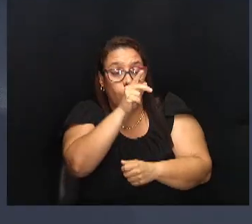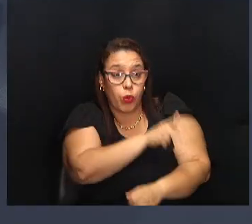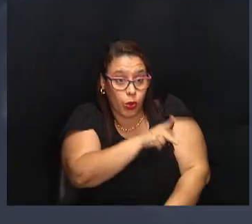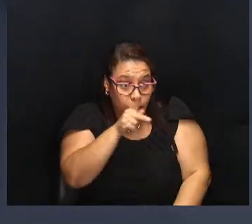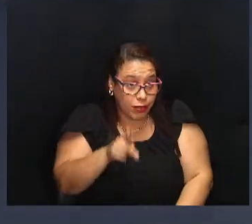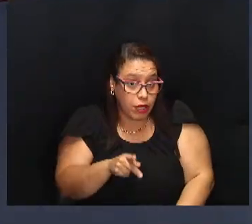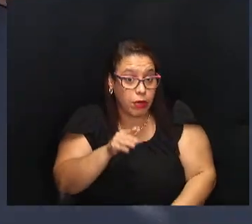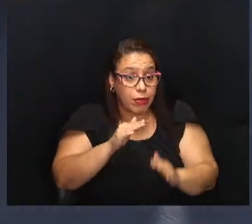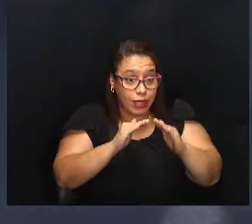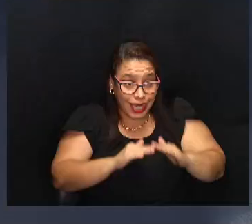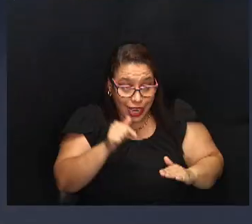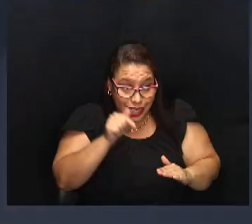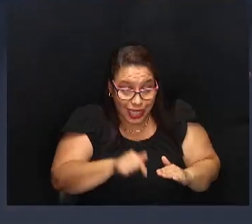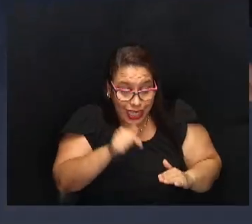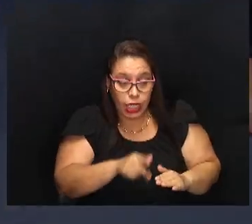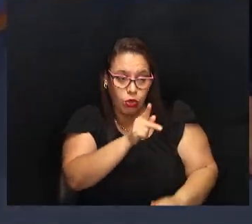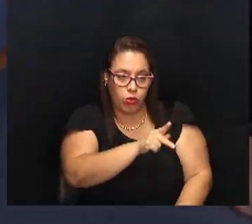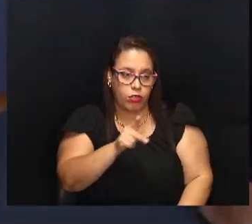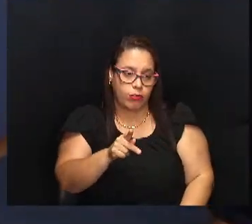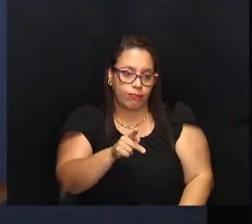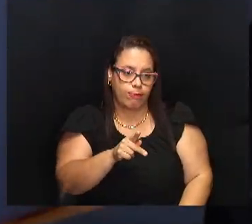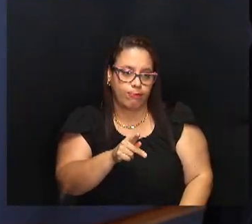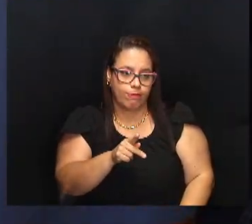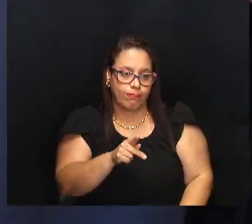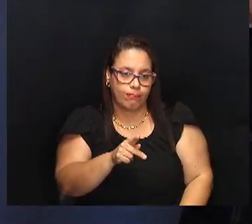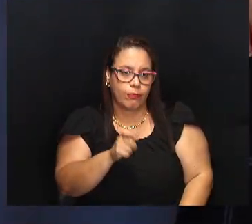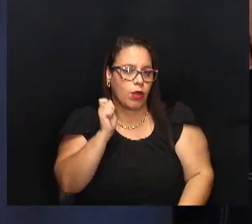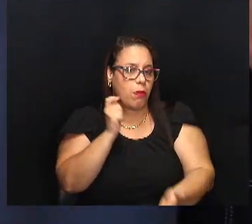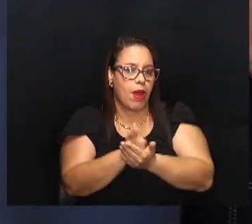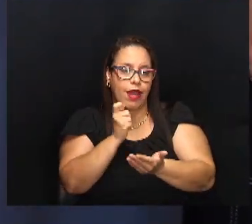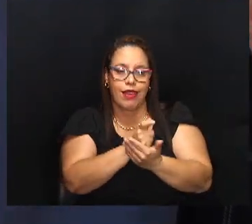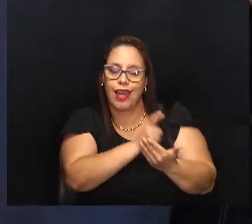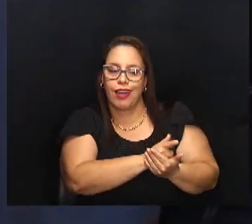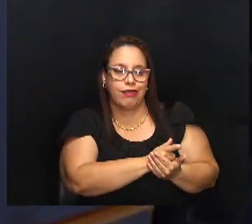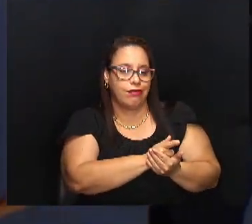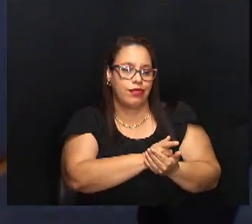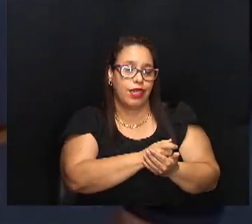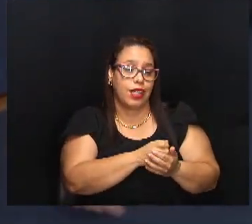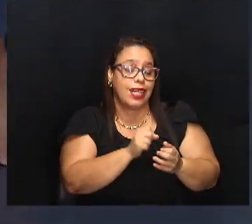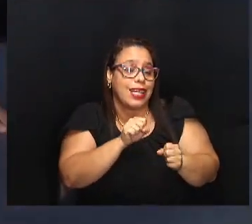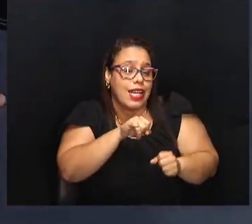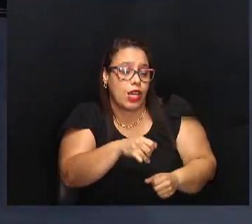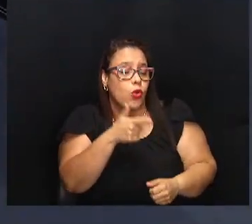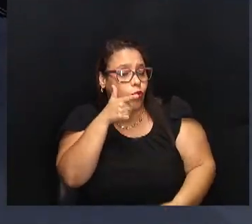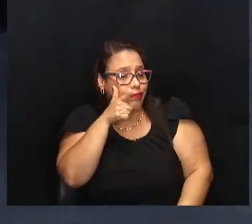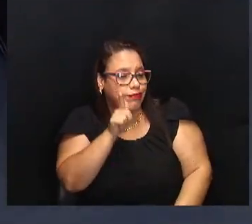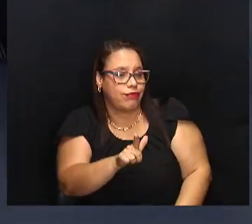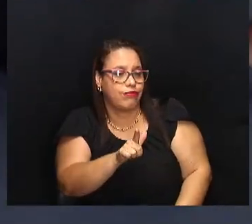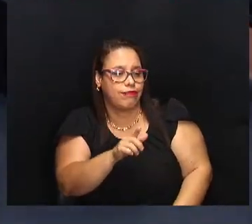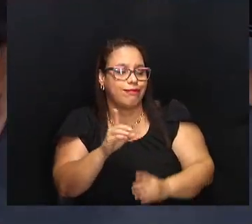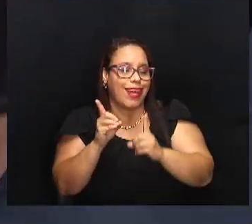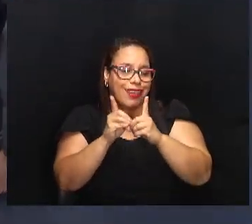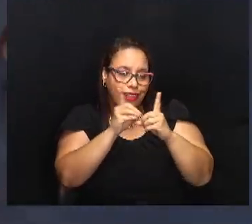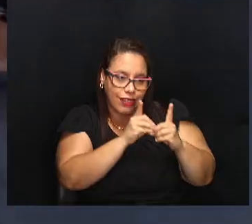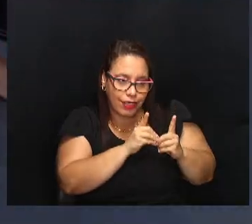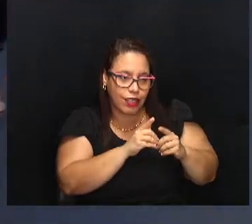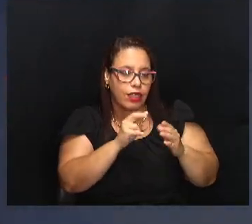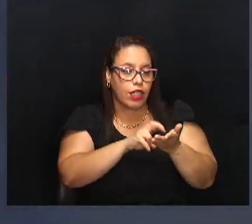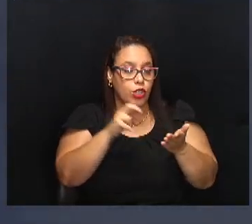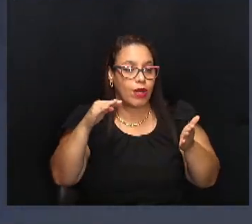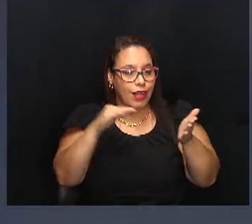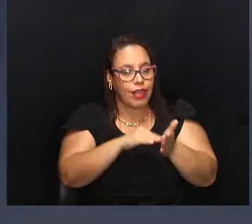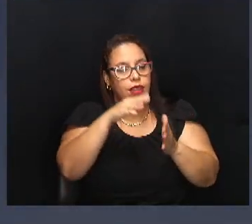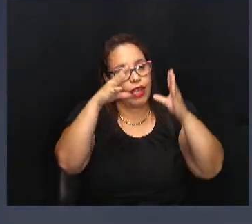eles aqui no projeto, eu falo de poder pagar algo para eles, por exemplo, né? Eu conseguiria atender de manhã até a